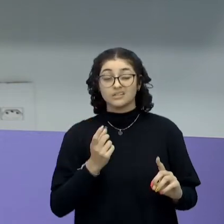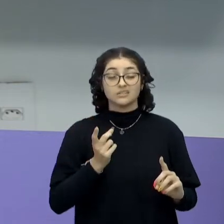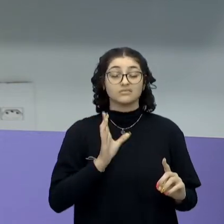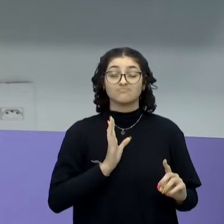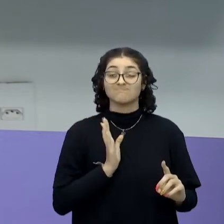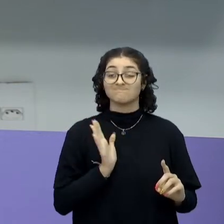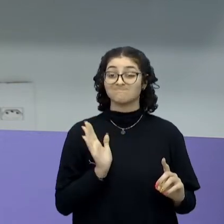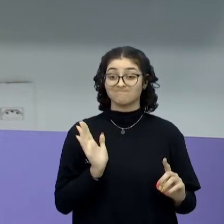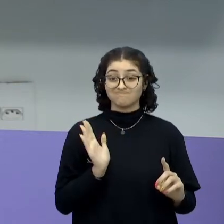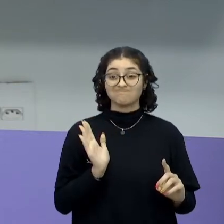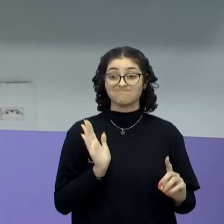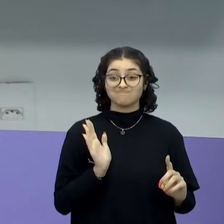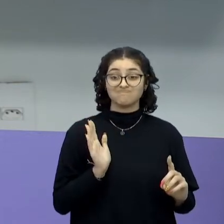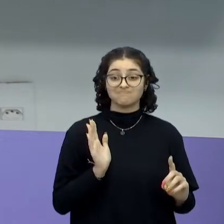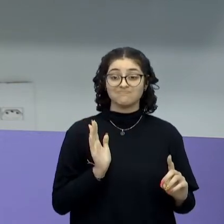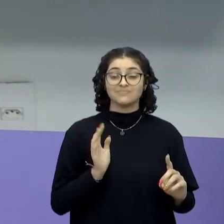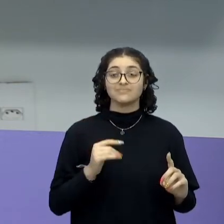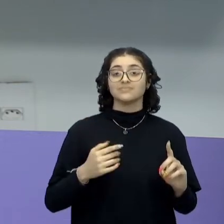de